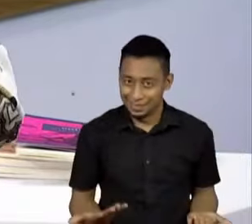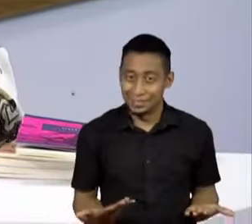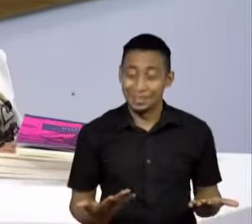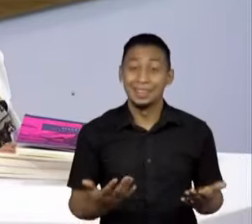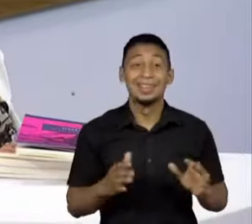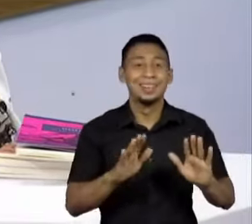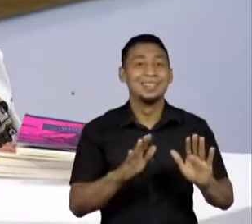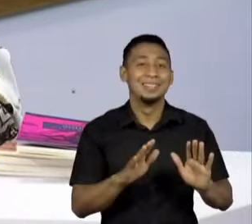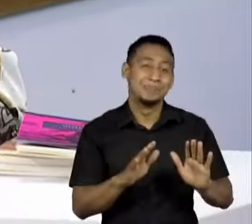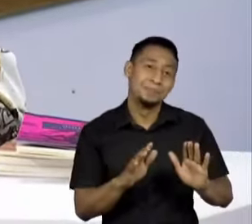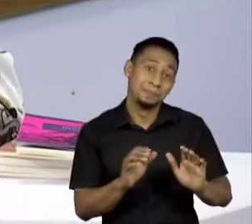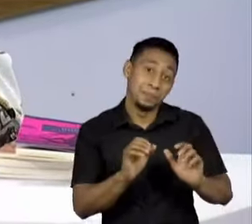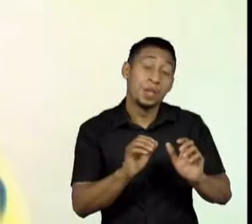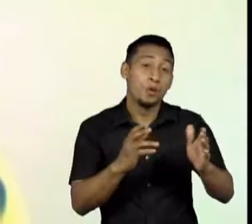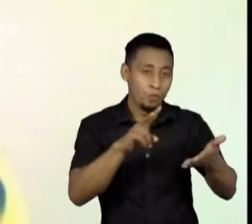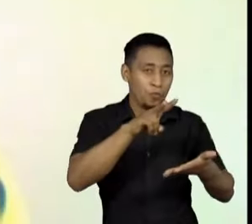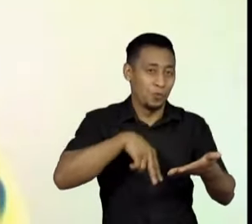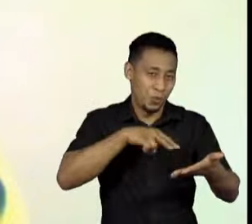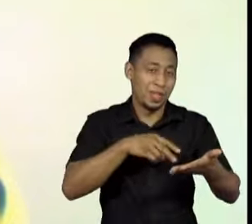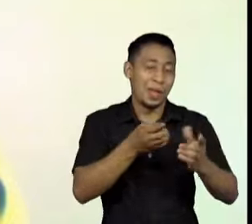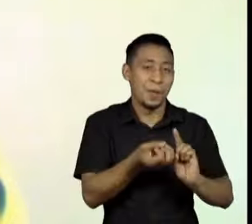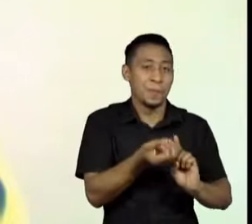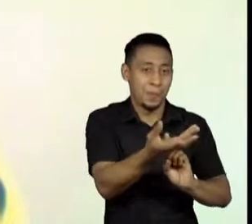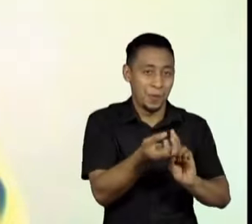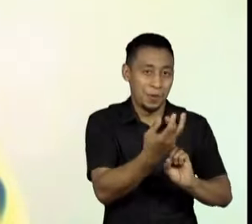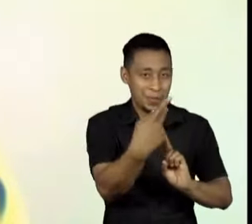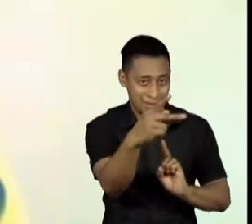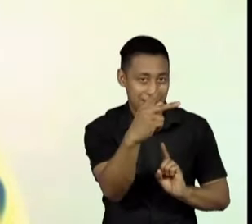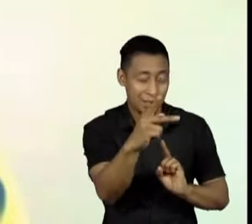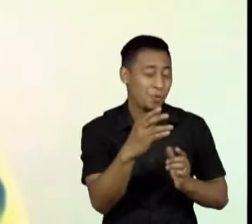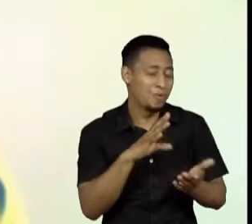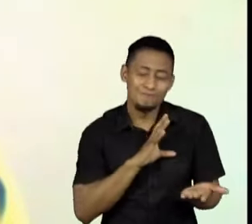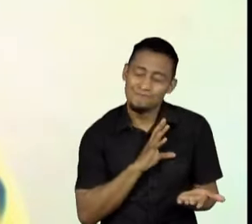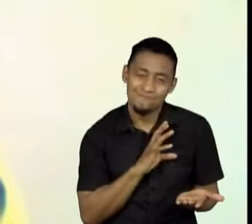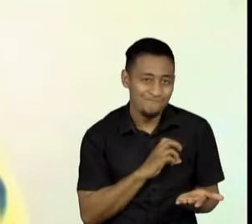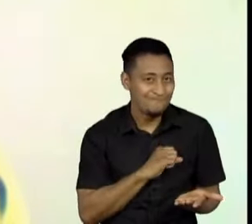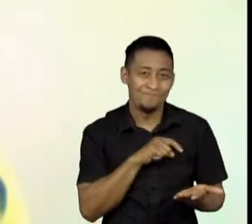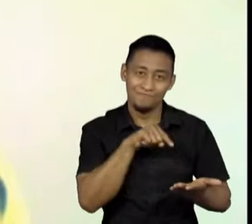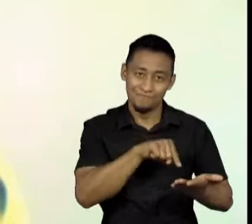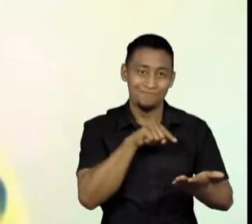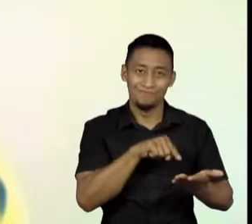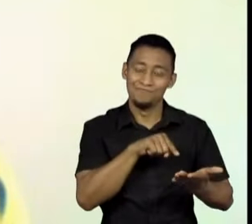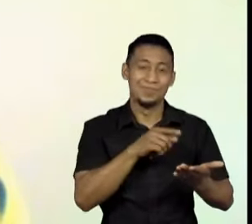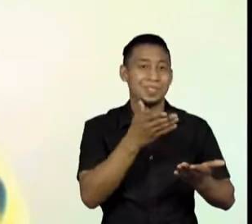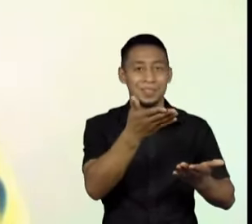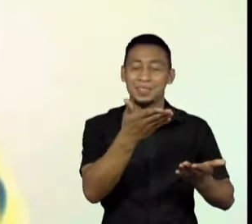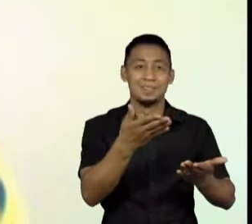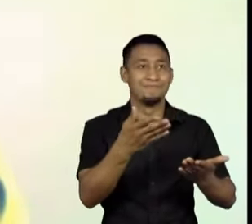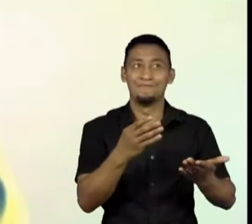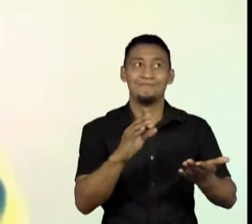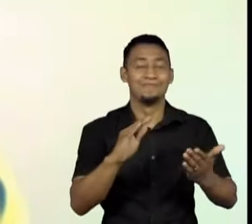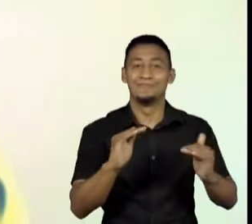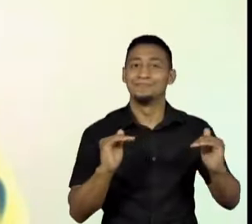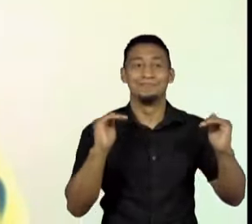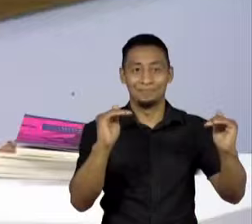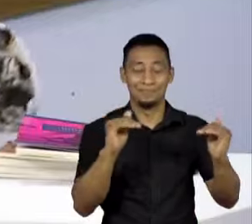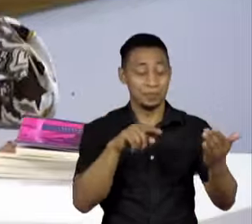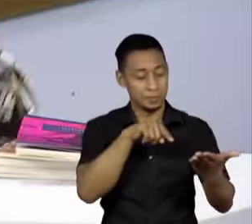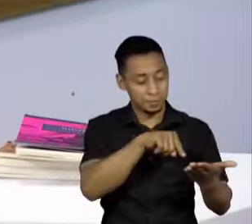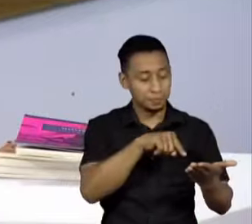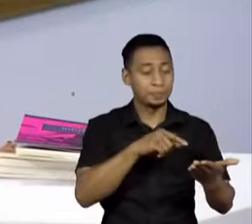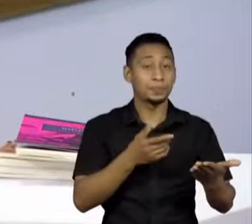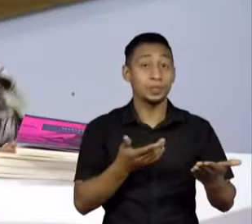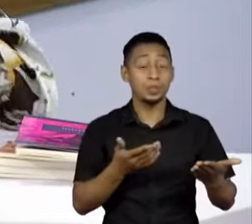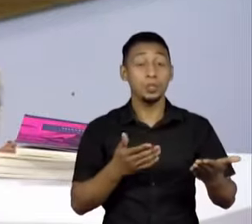Eu queria ler esse poema, falar esse poema que eu amo, que eu acho que é a sua estirpe. O cuidado de